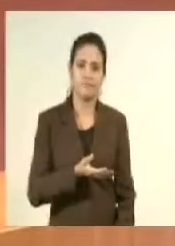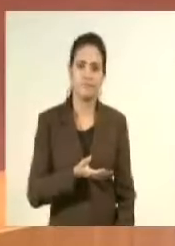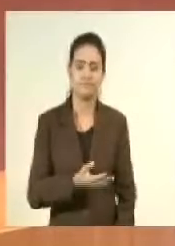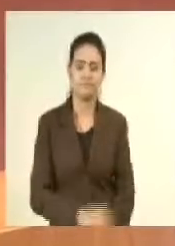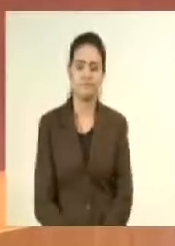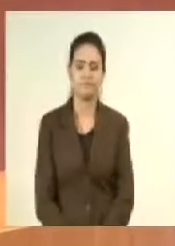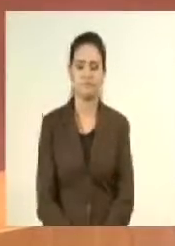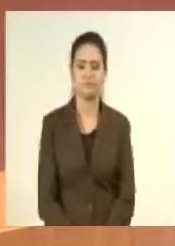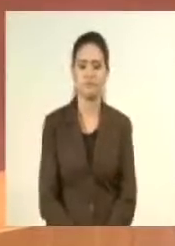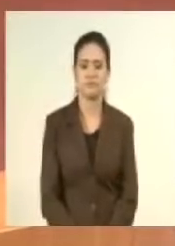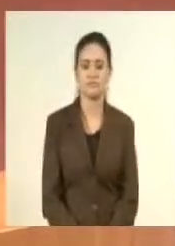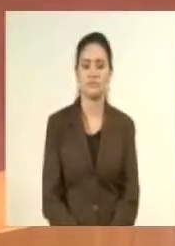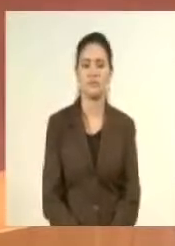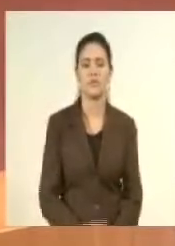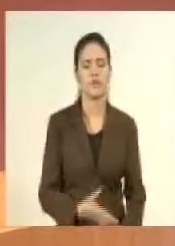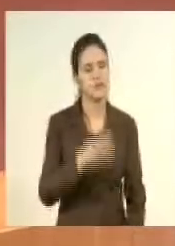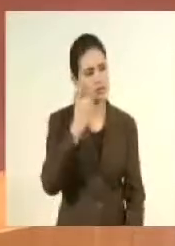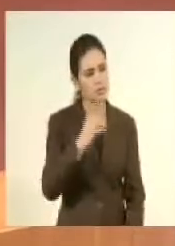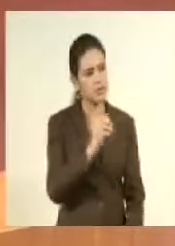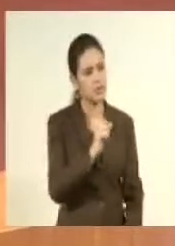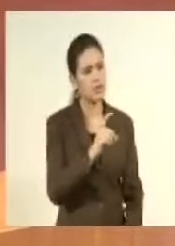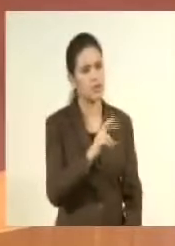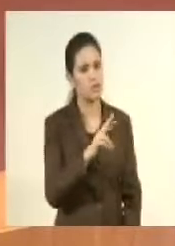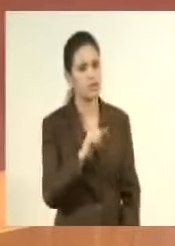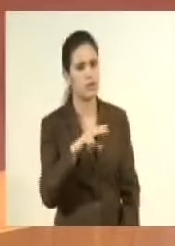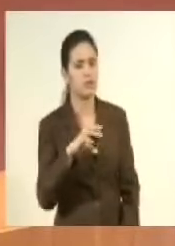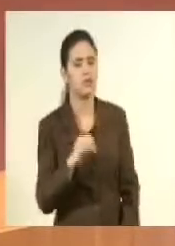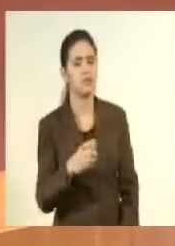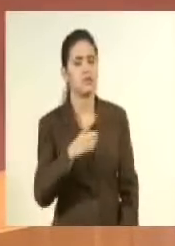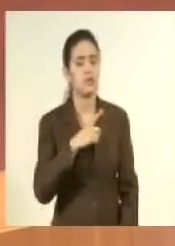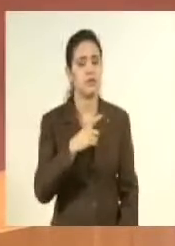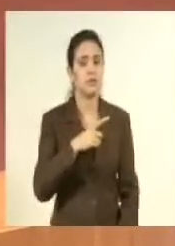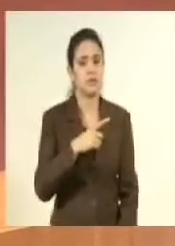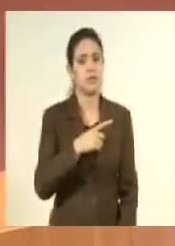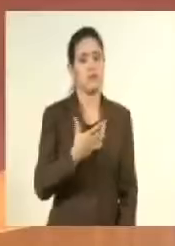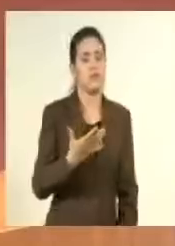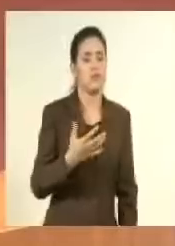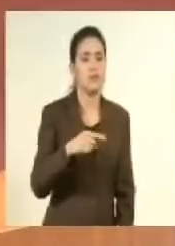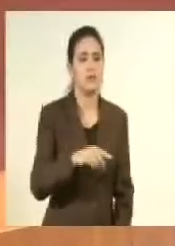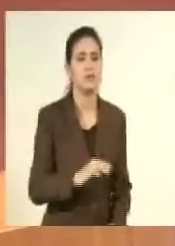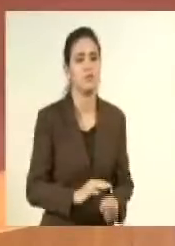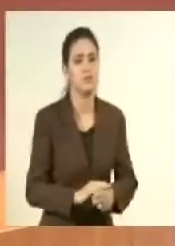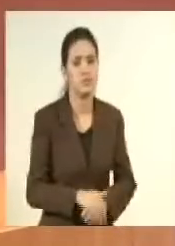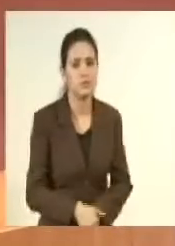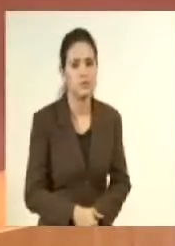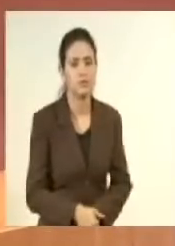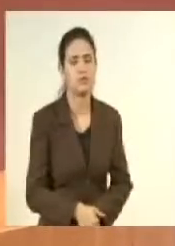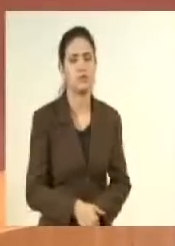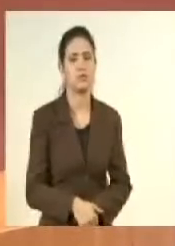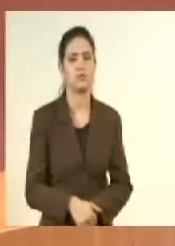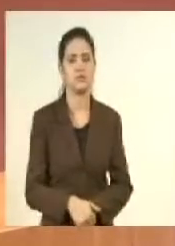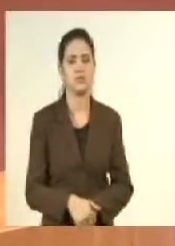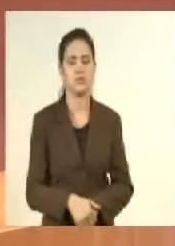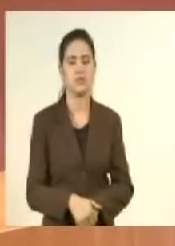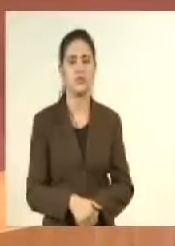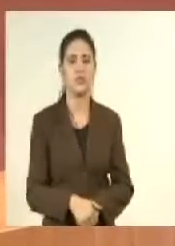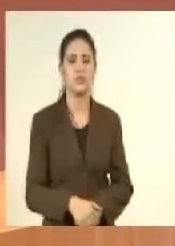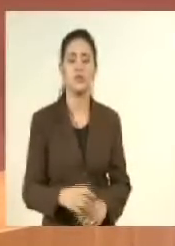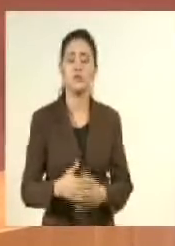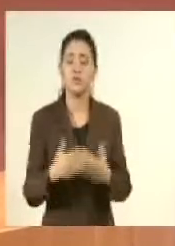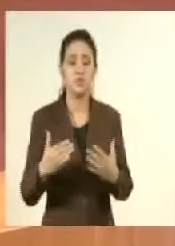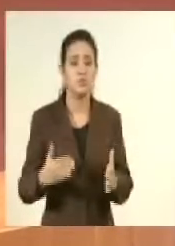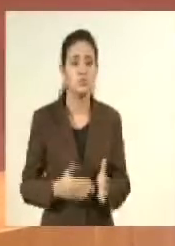um desespero, deputado Adriano, naquela noite. Isso é um fato que nós já sabíamos. Agora, tudo que o governo negou